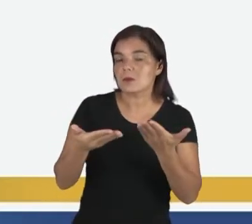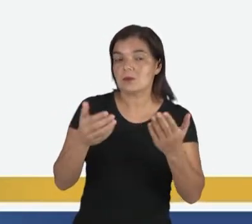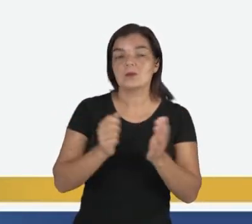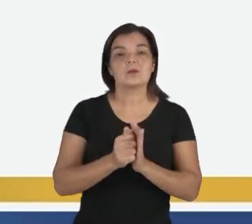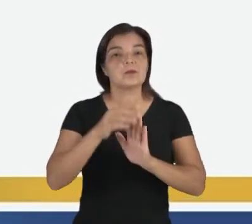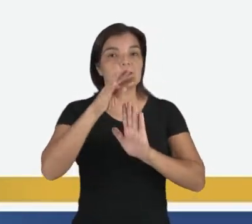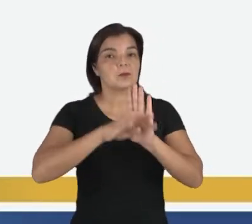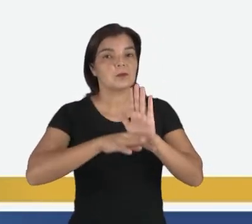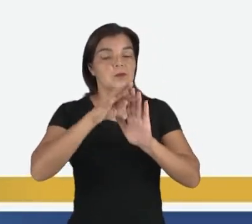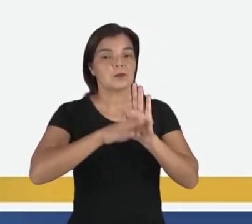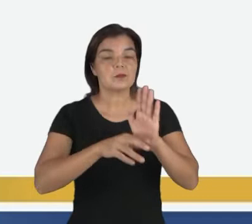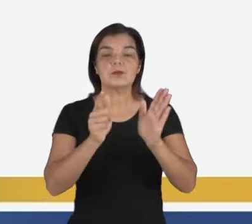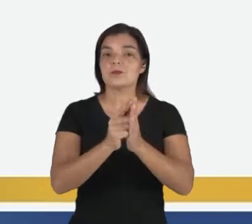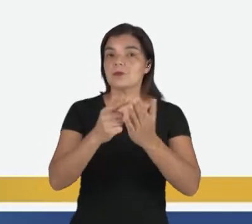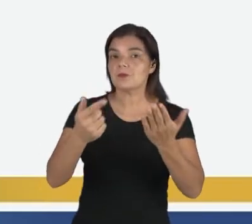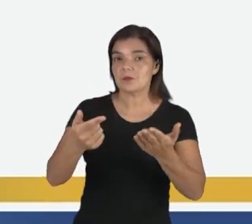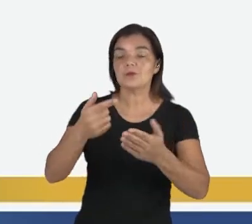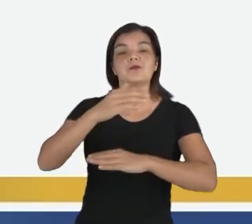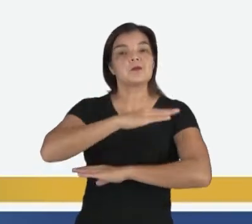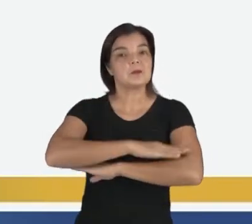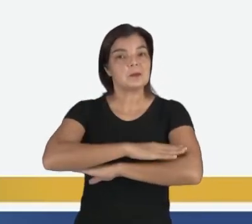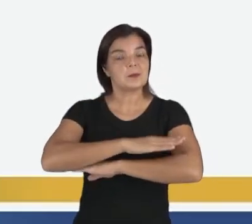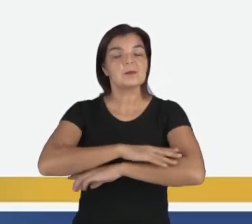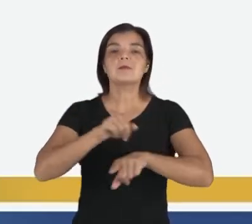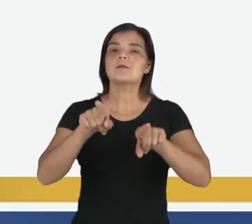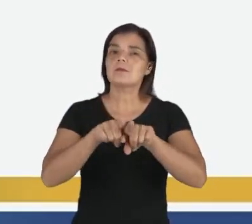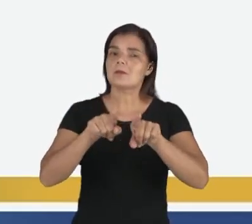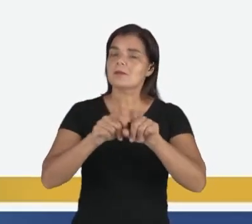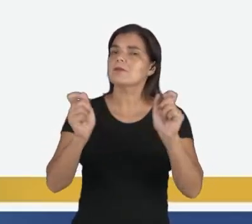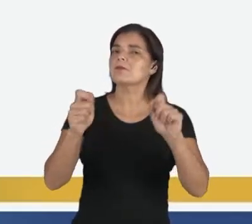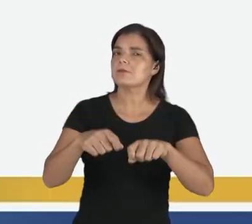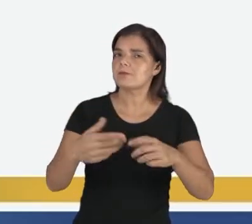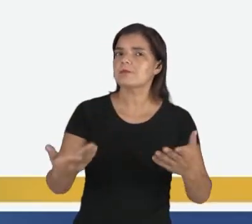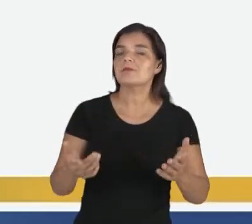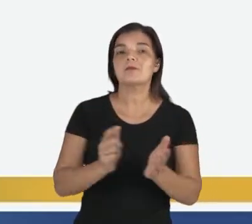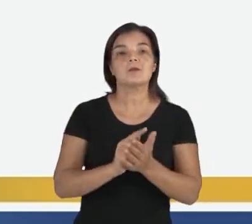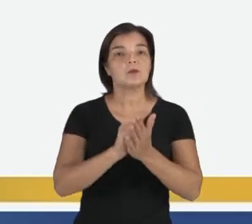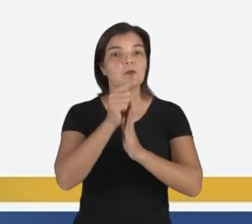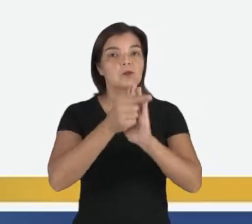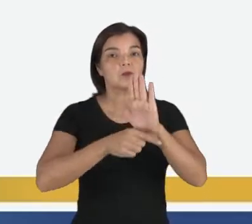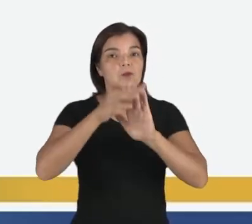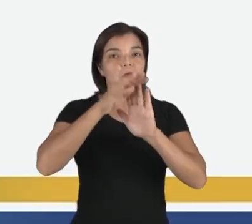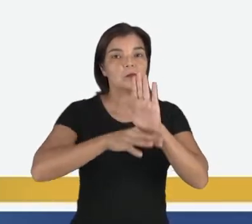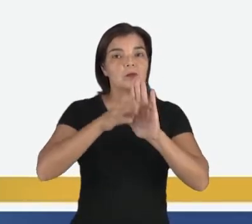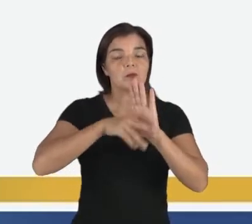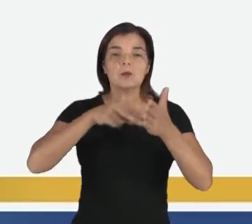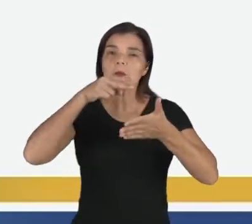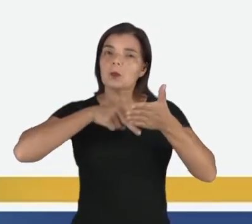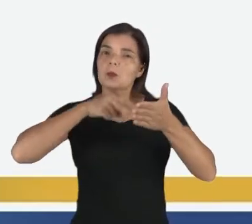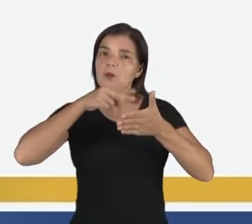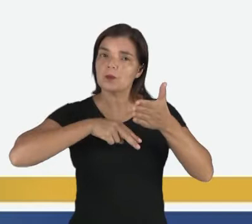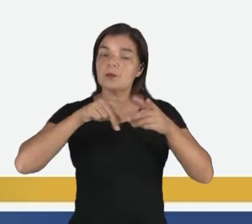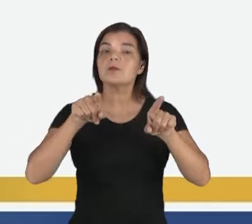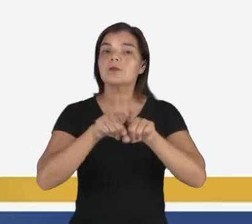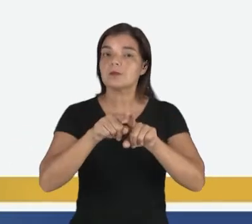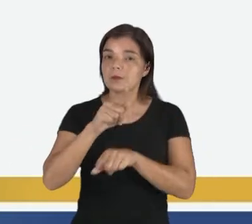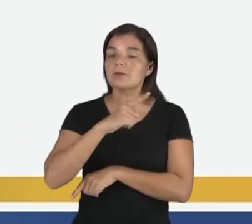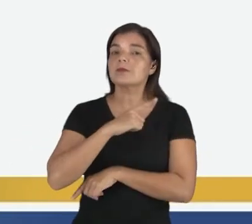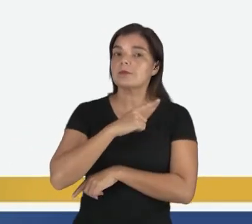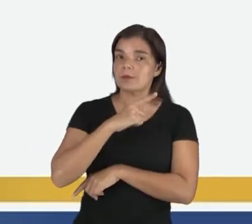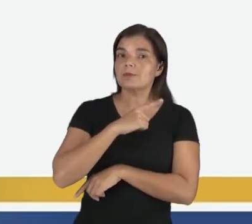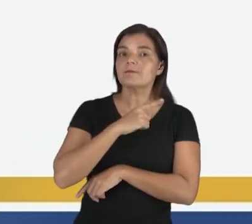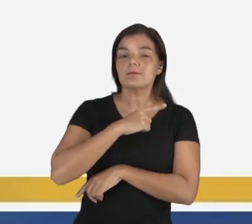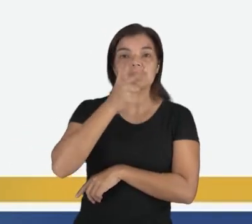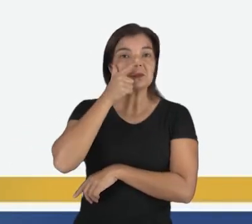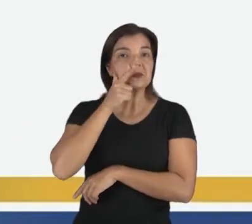o texto jornalístico é provavelmente o gênero textual mais lido, pois possui o